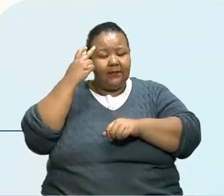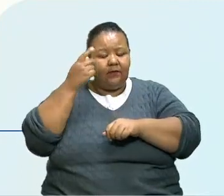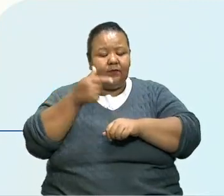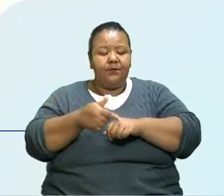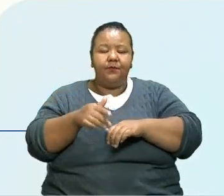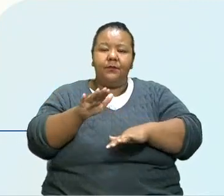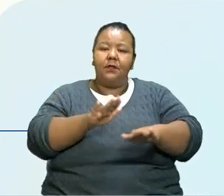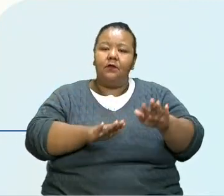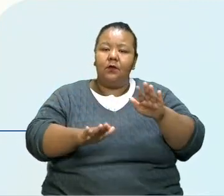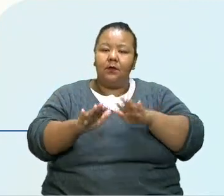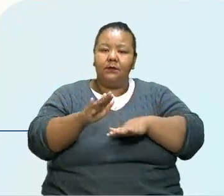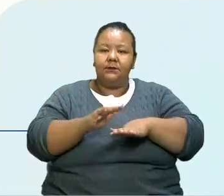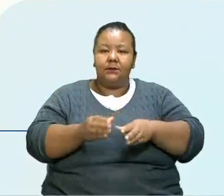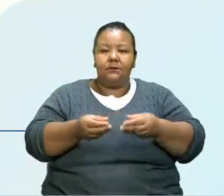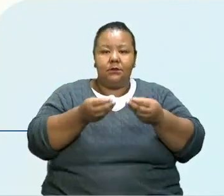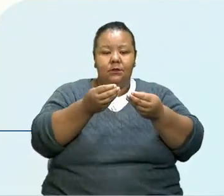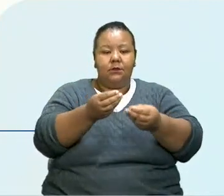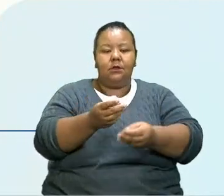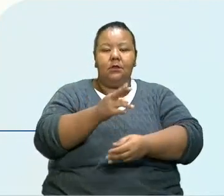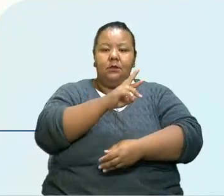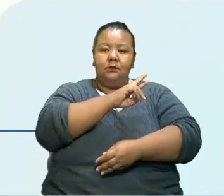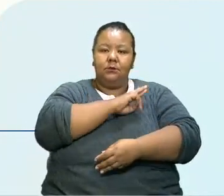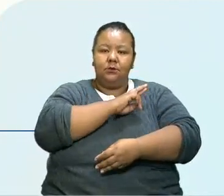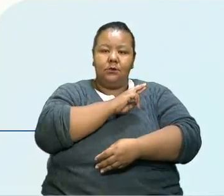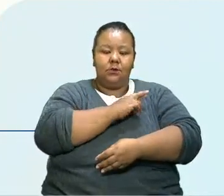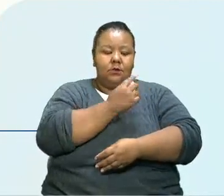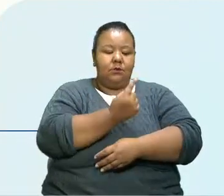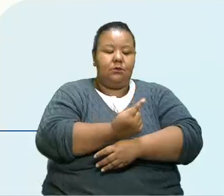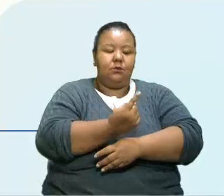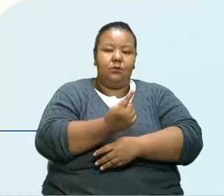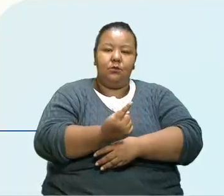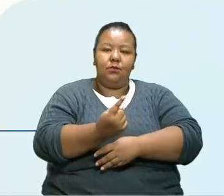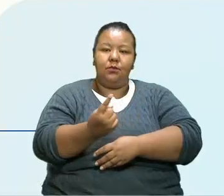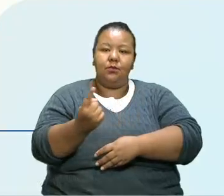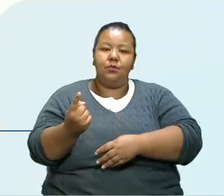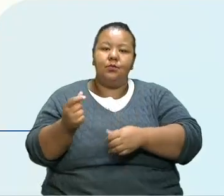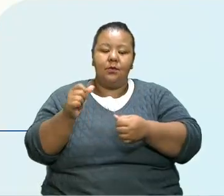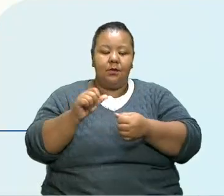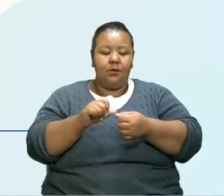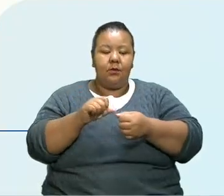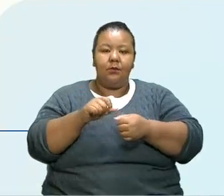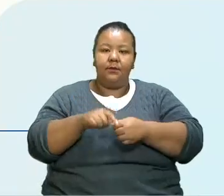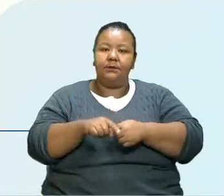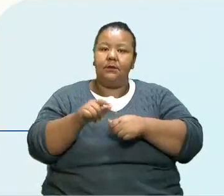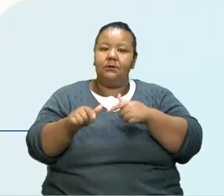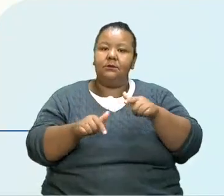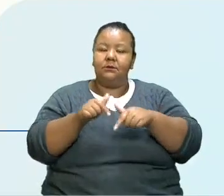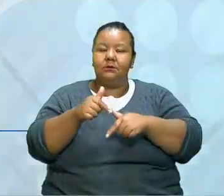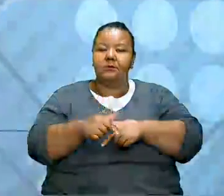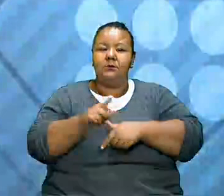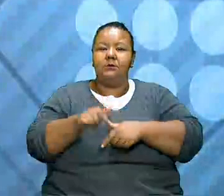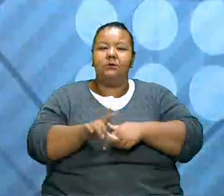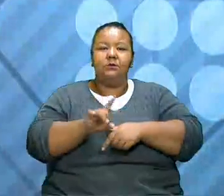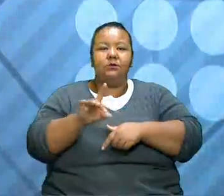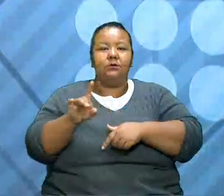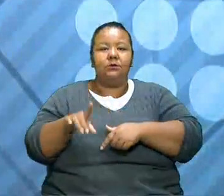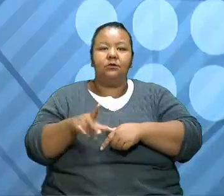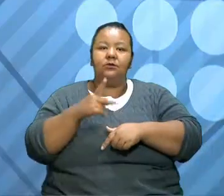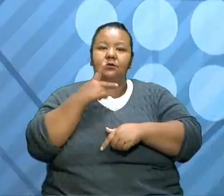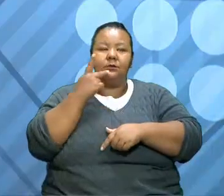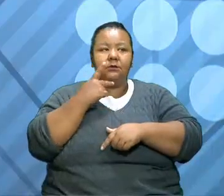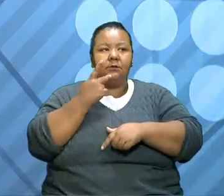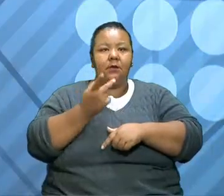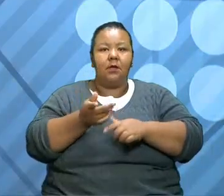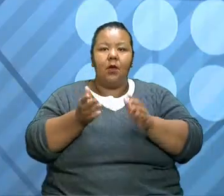as responsabilidades, as suas atribuições, como realizar essa jornada. Não é simplesmente você falar assim,